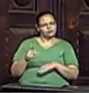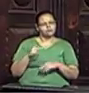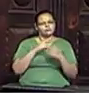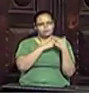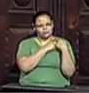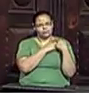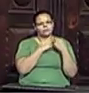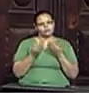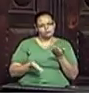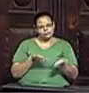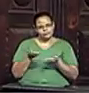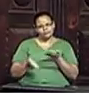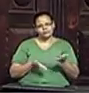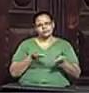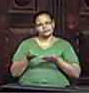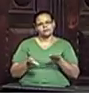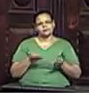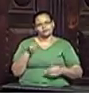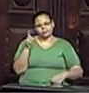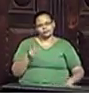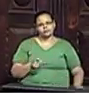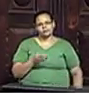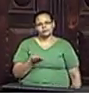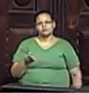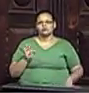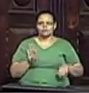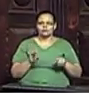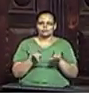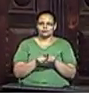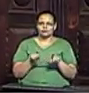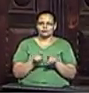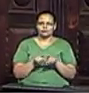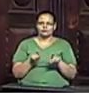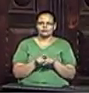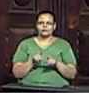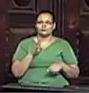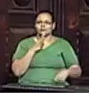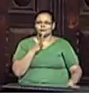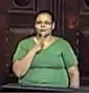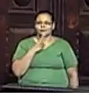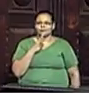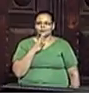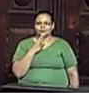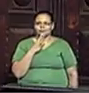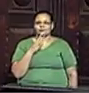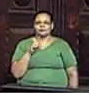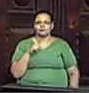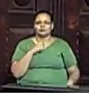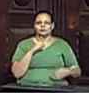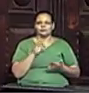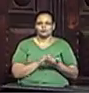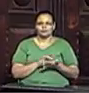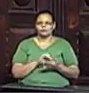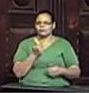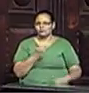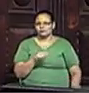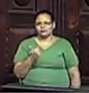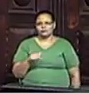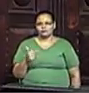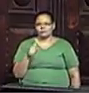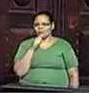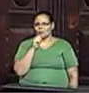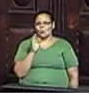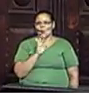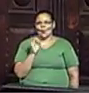responsabilidade no atendimento a esses pacientes, mas também reconhecer que existe uma realidade que hoje não tem